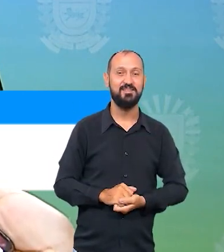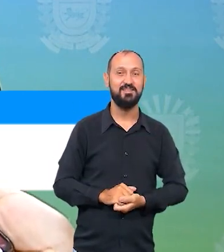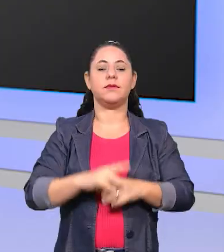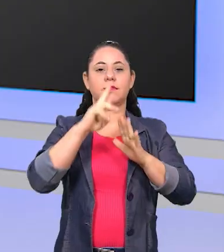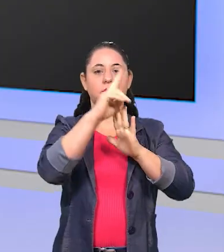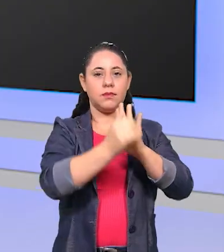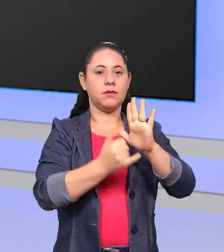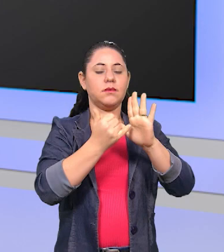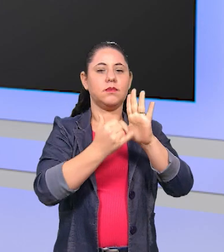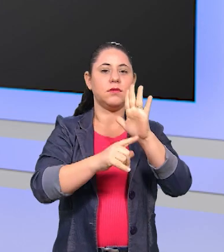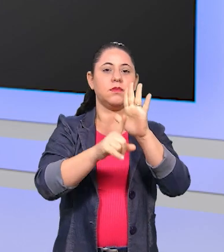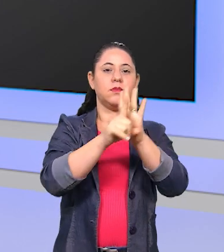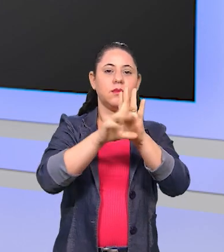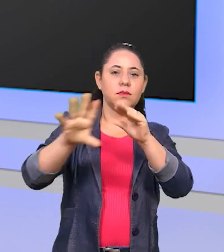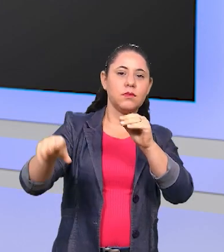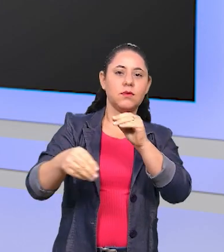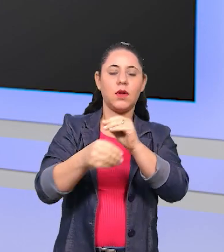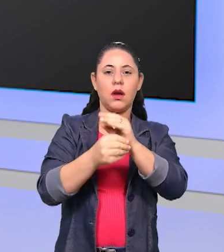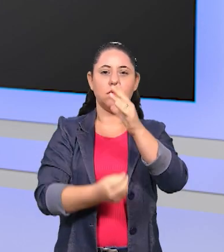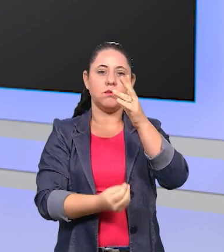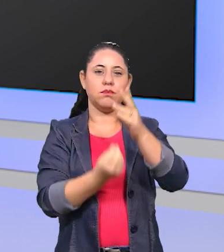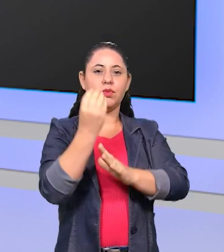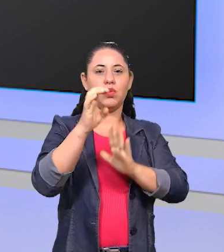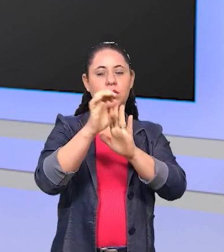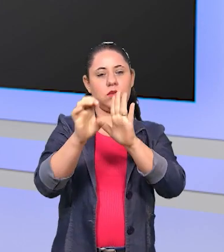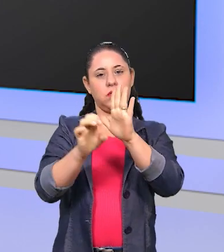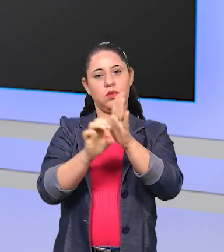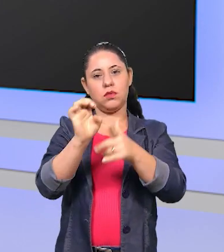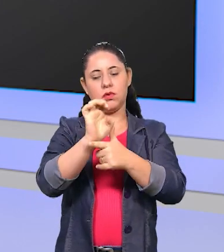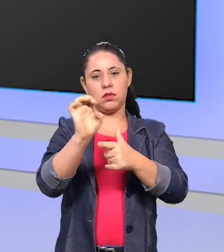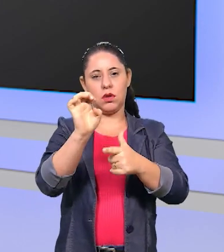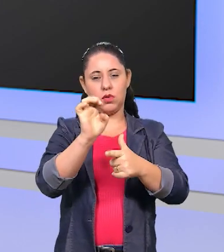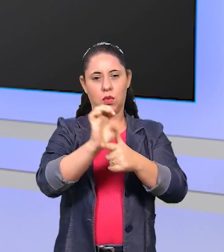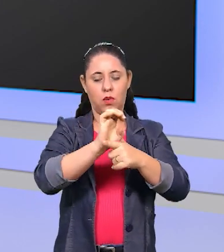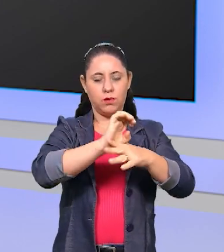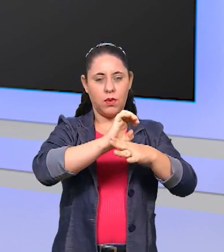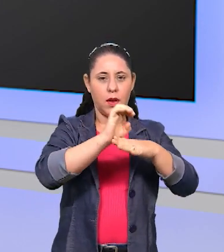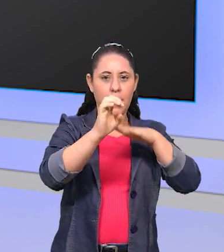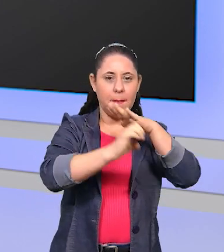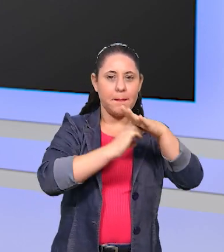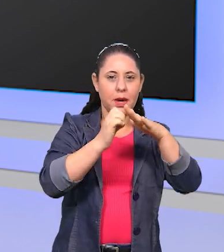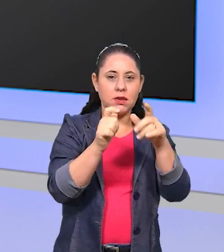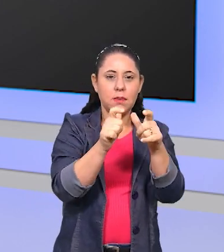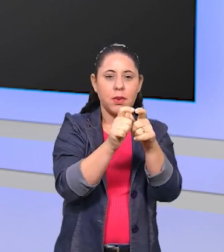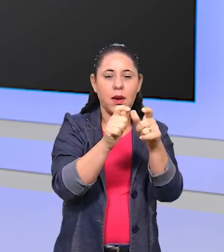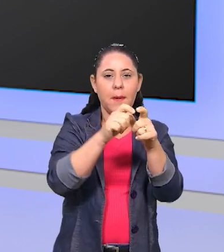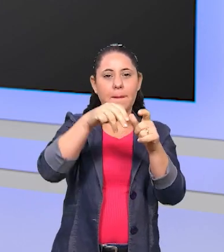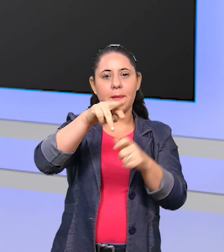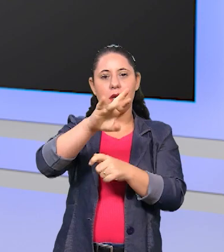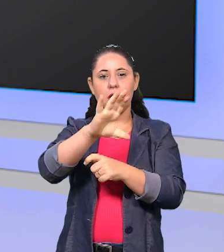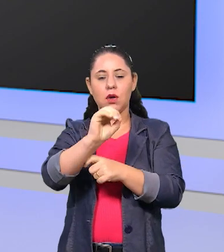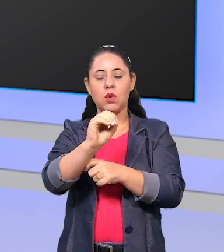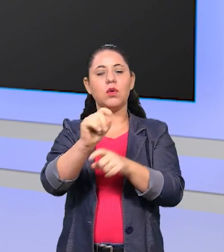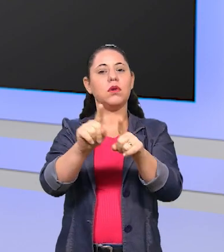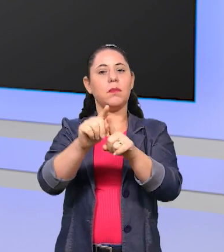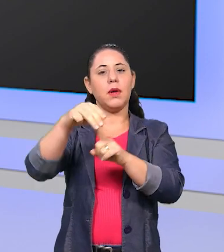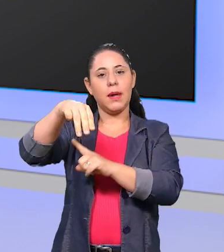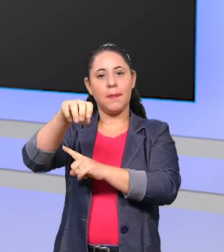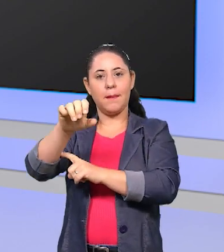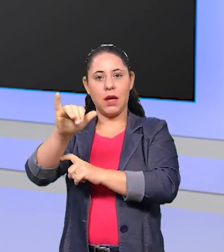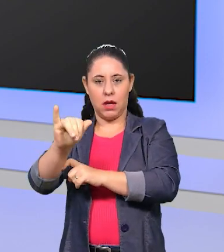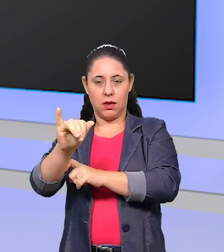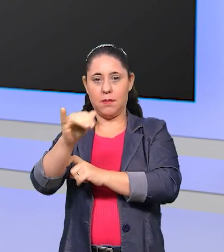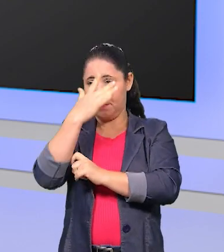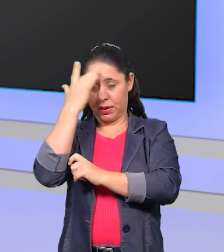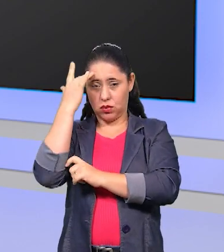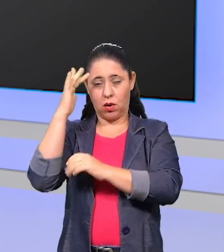psicologia. Projeto de lei complementar que cria o Estatuto Estadual da Microempresa, da Empresa de Pequeno Porte e